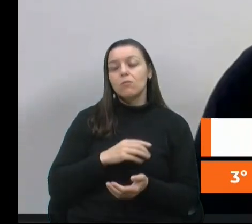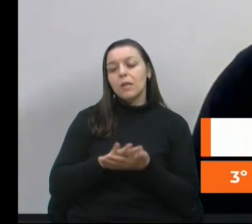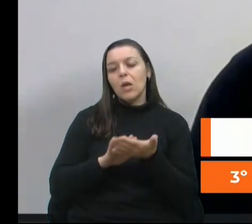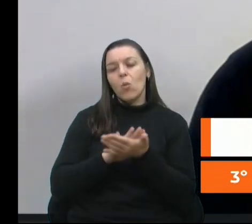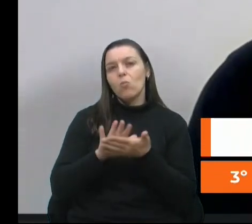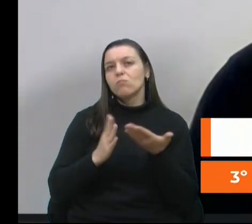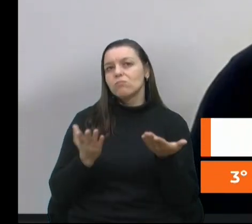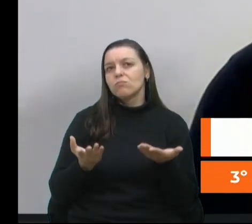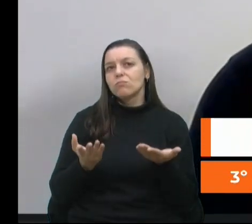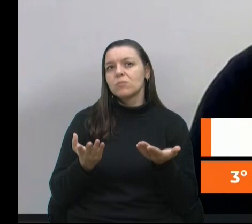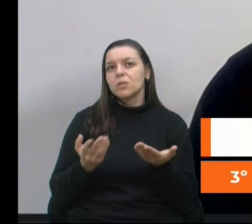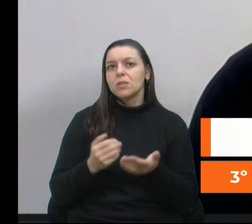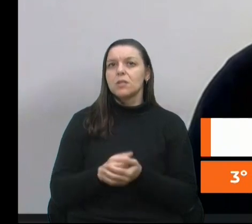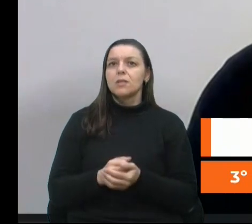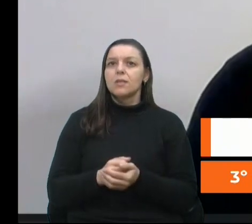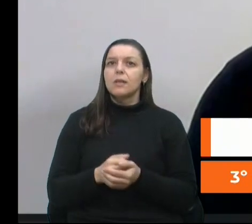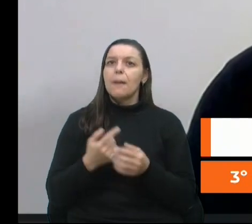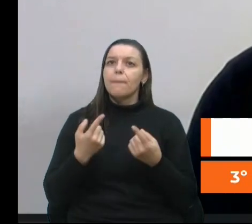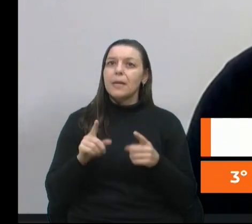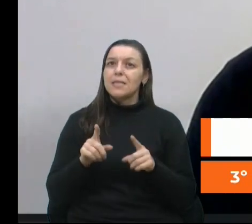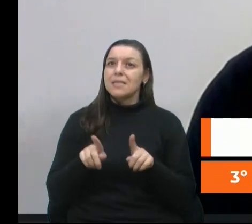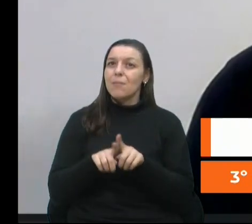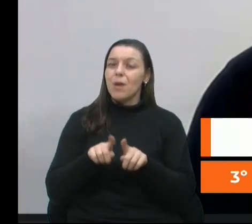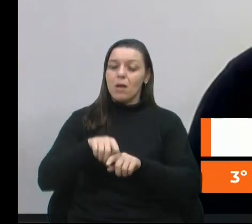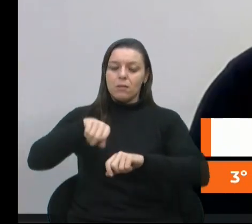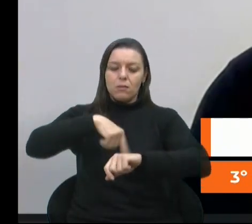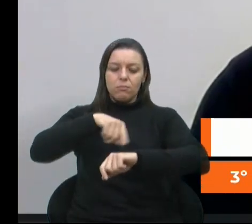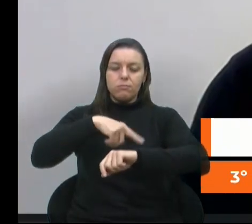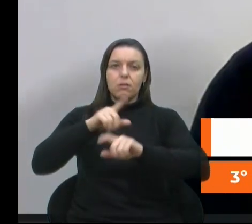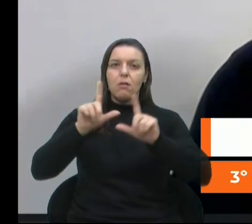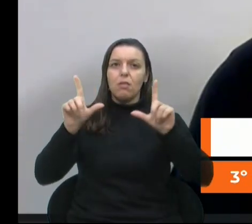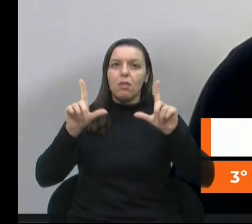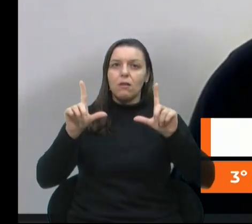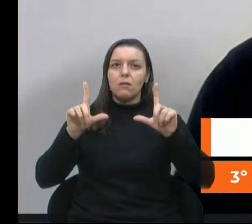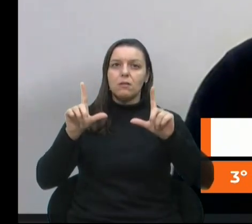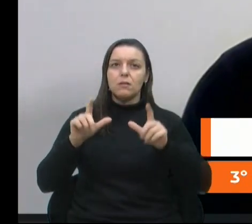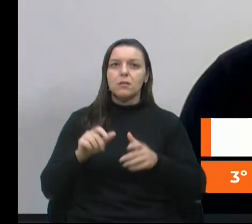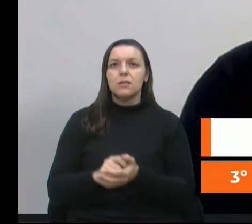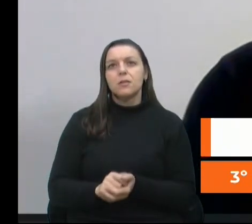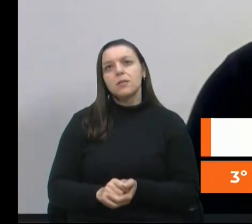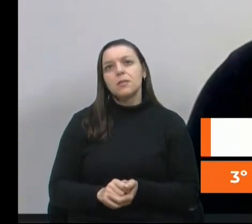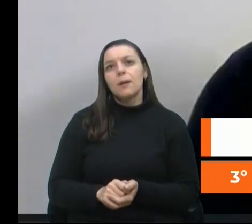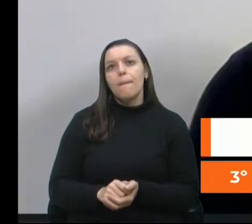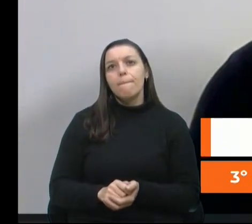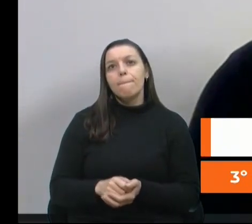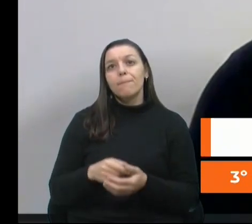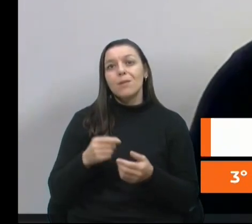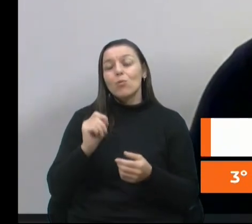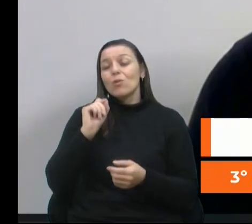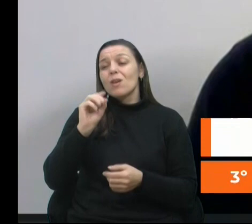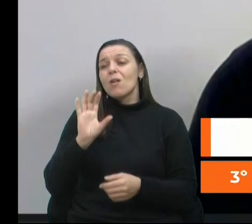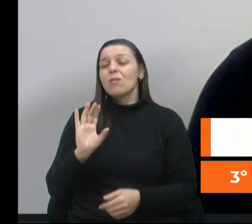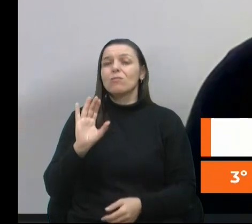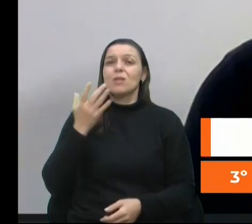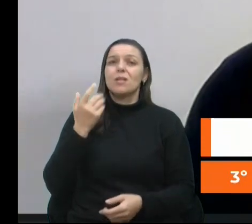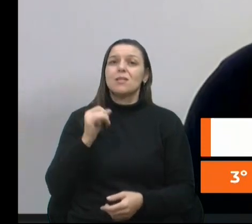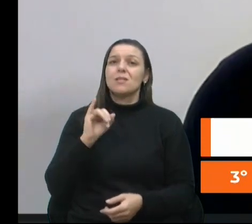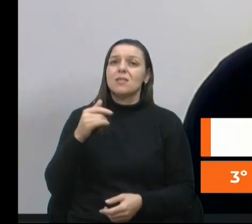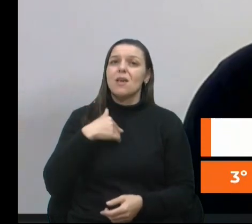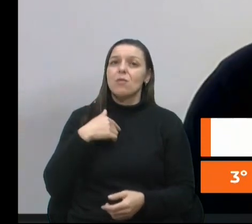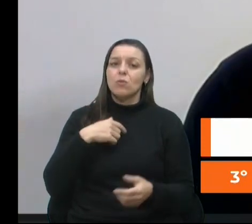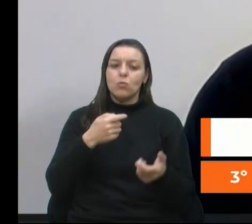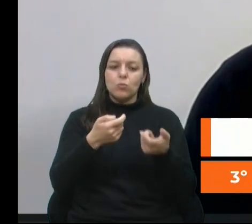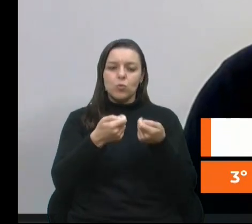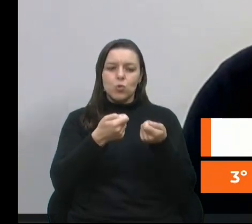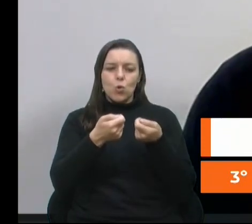nenhum, mas passa muito tempo em frente à tela. O que acontece com esse tempo em frente à tela? Se eu estou num